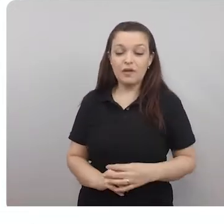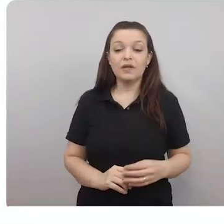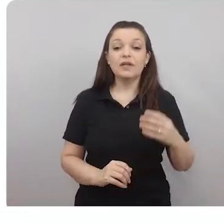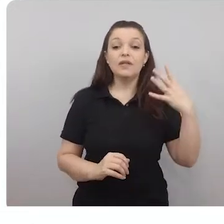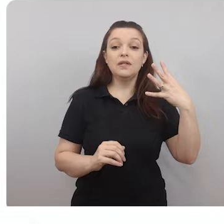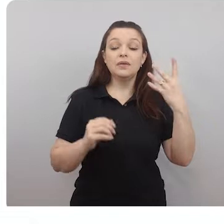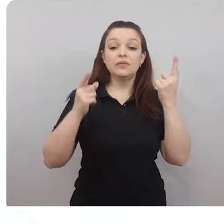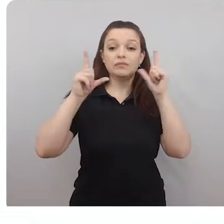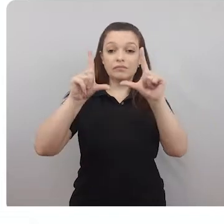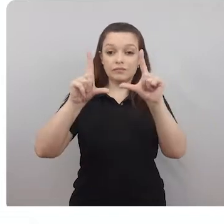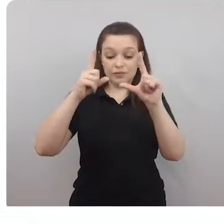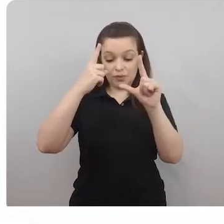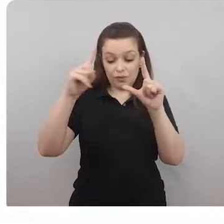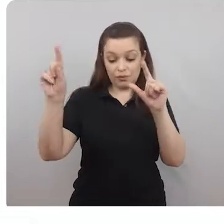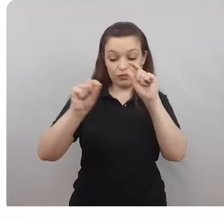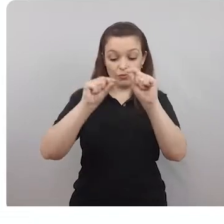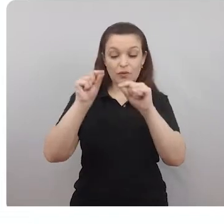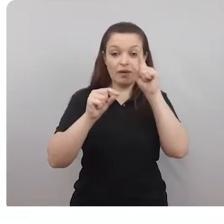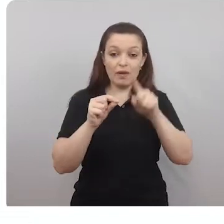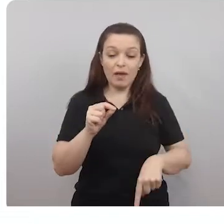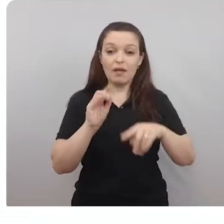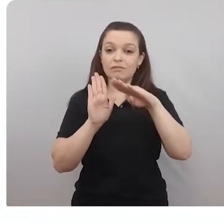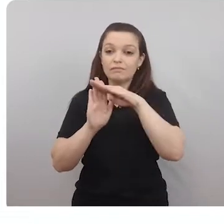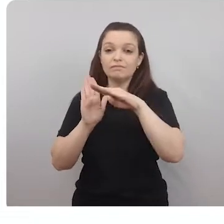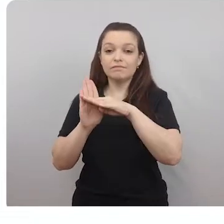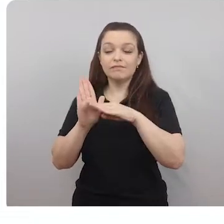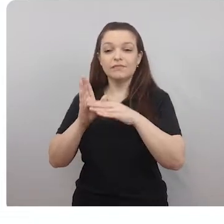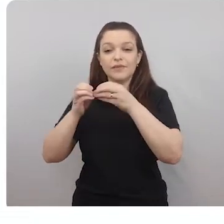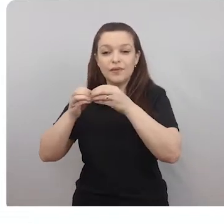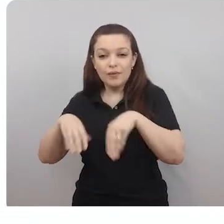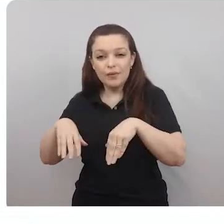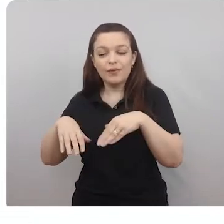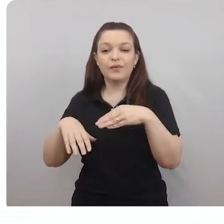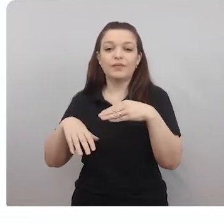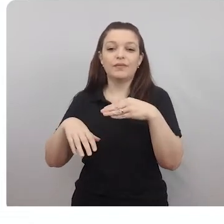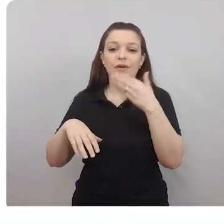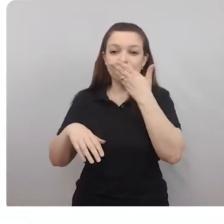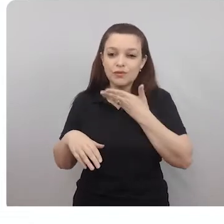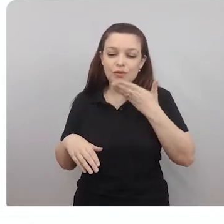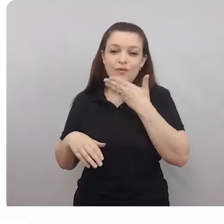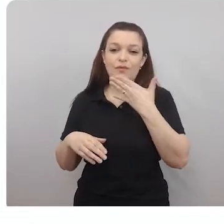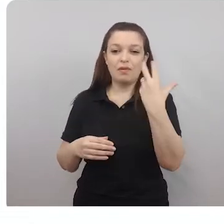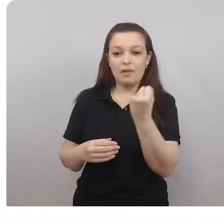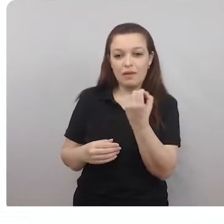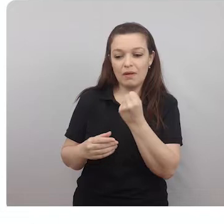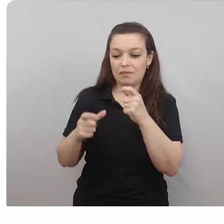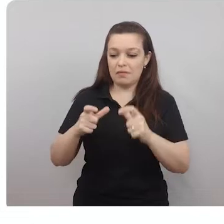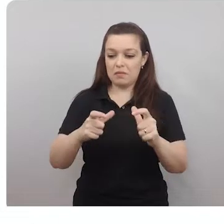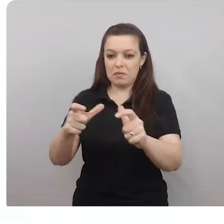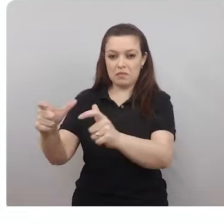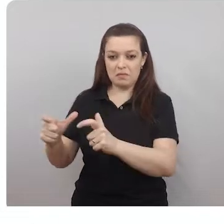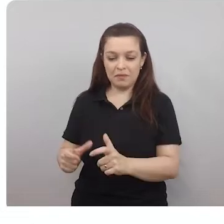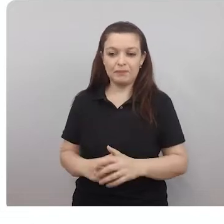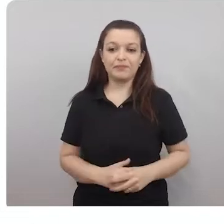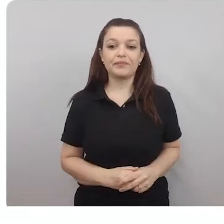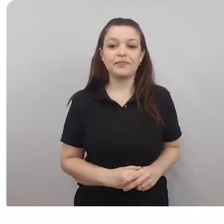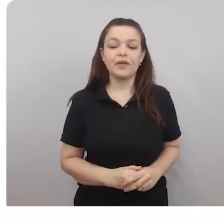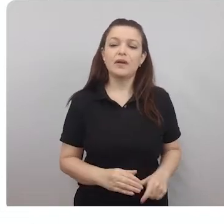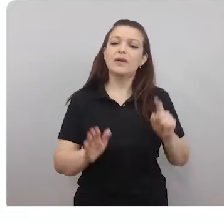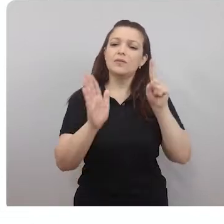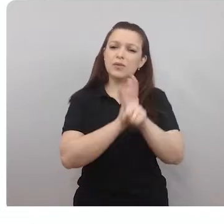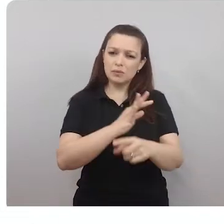uma forma. E a última imagem ali, os ingredientes do bolo. Será que